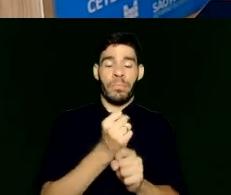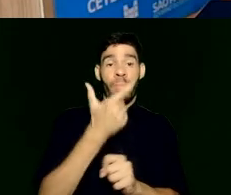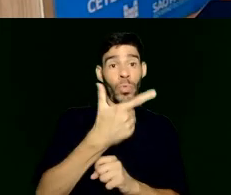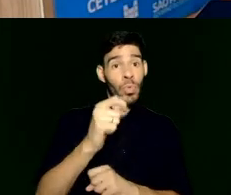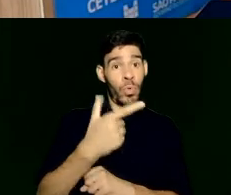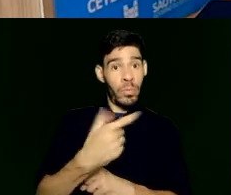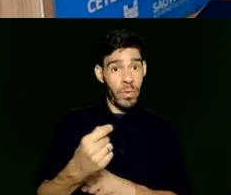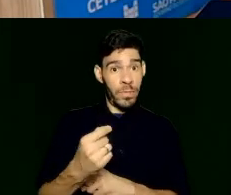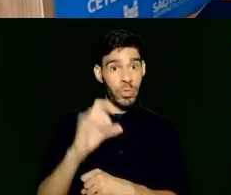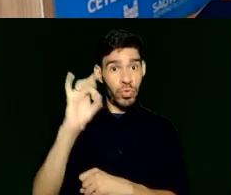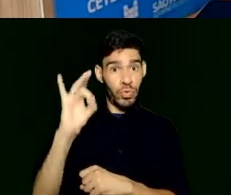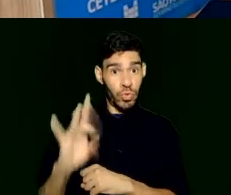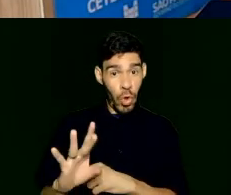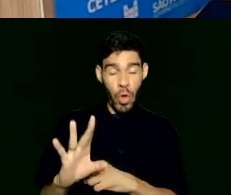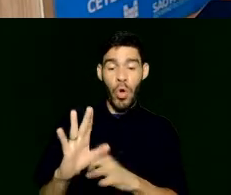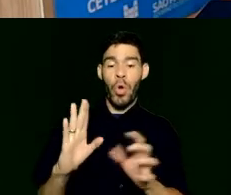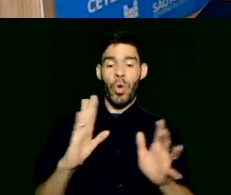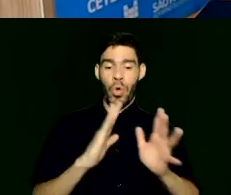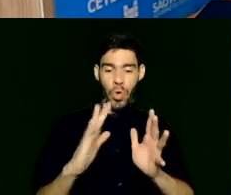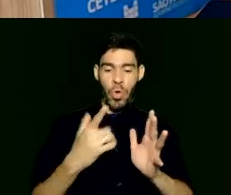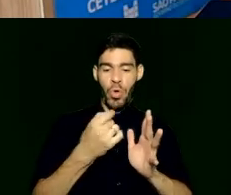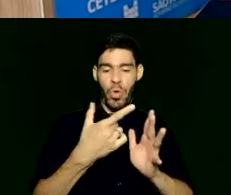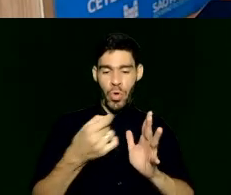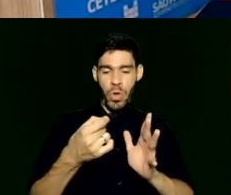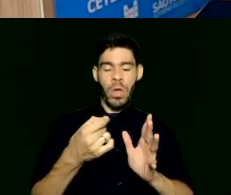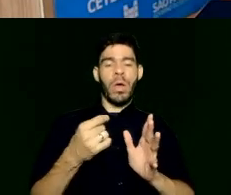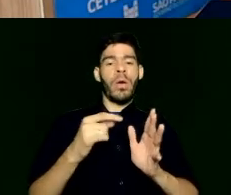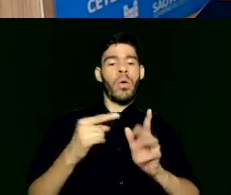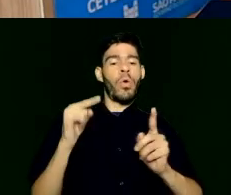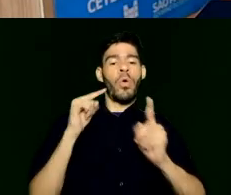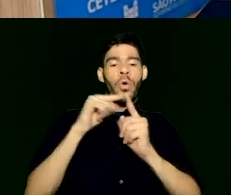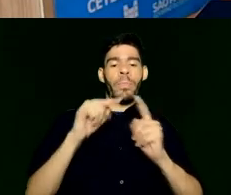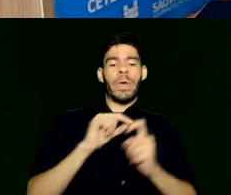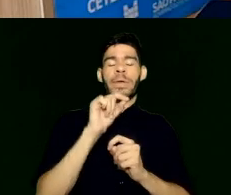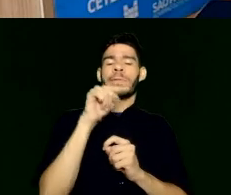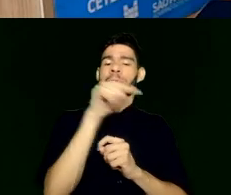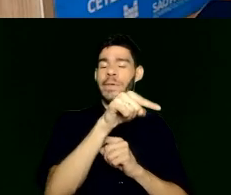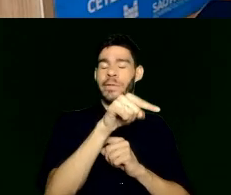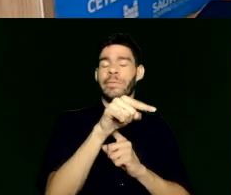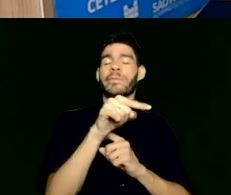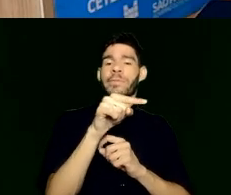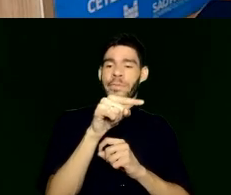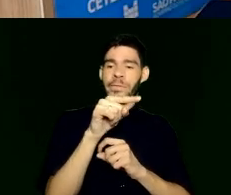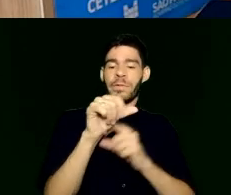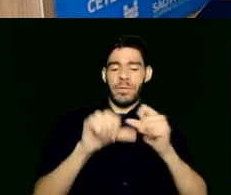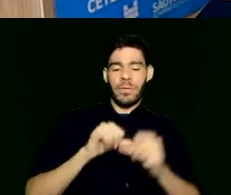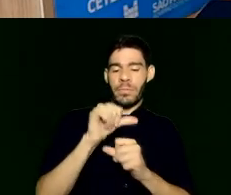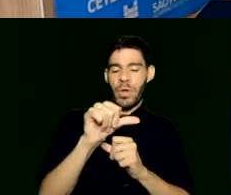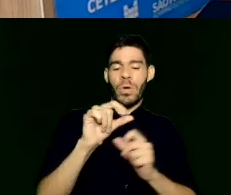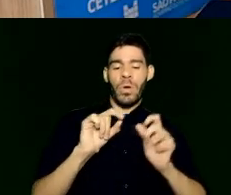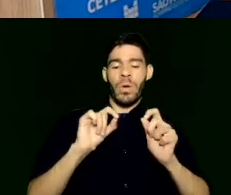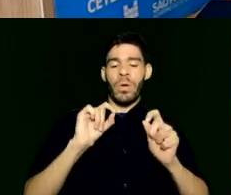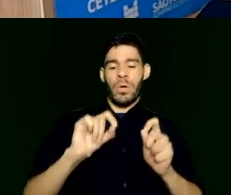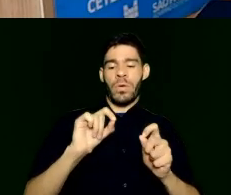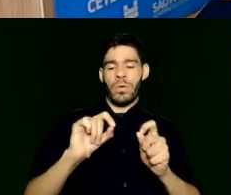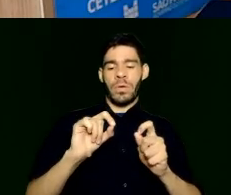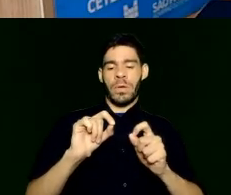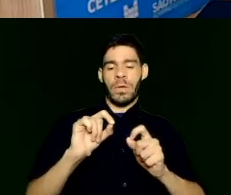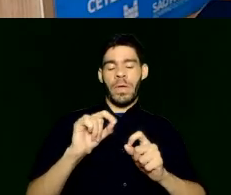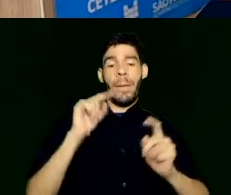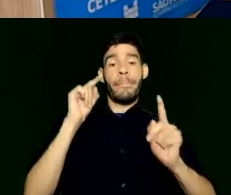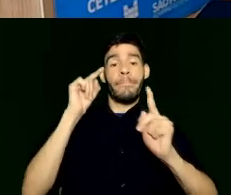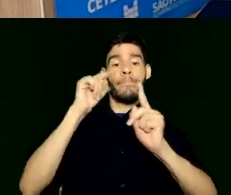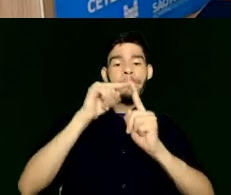no ano de 2020, somente nesse ano, as metas numéricas da logística reversa fossem